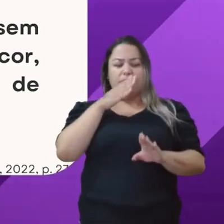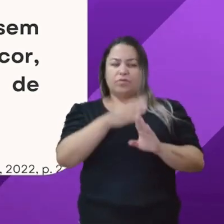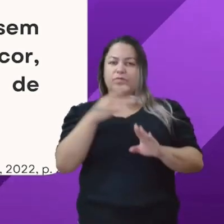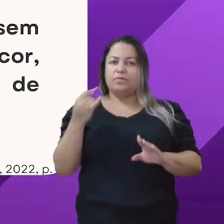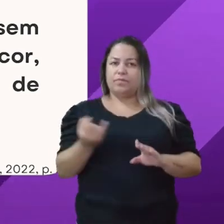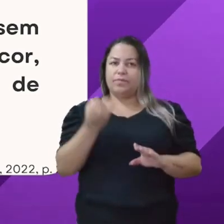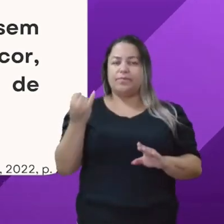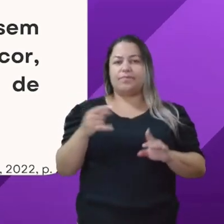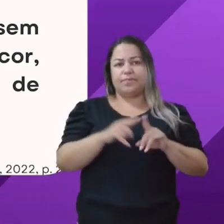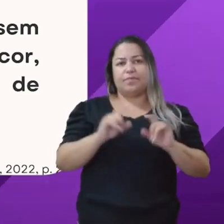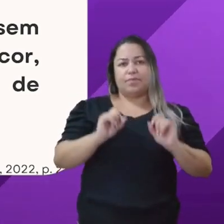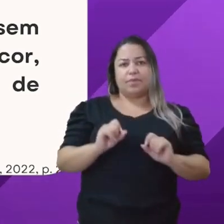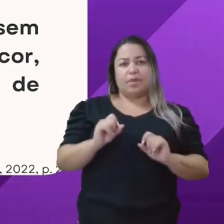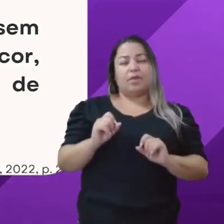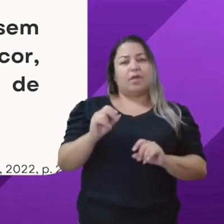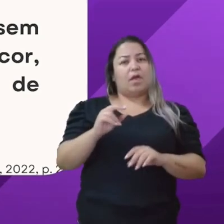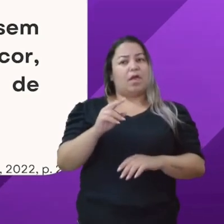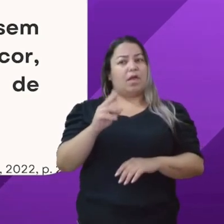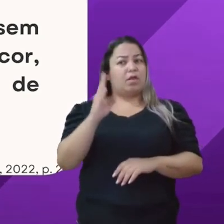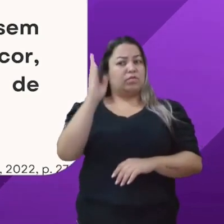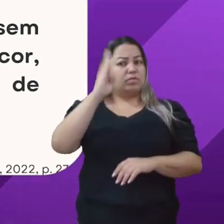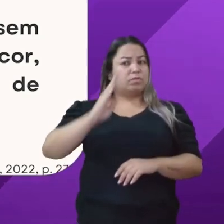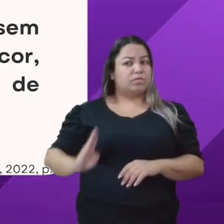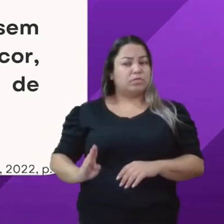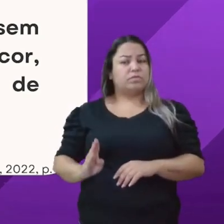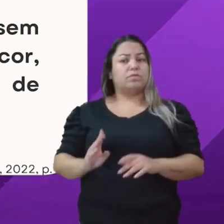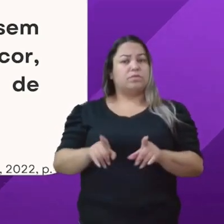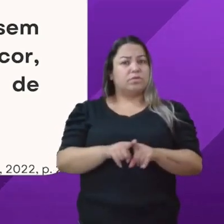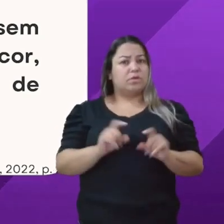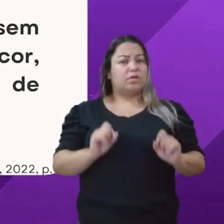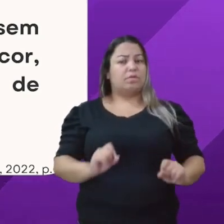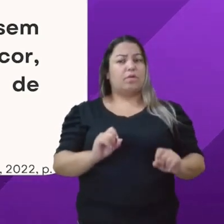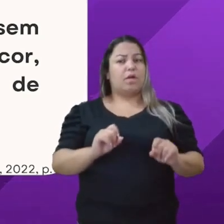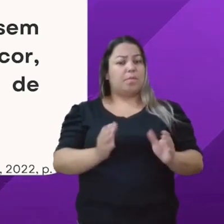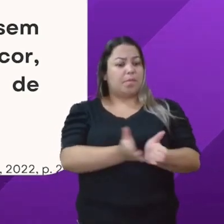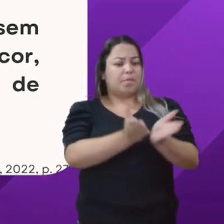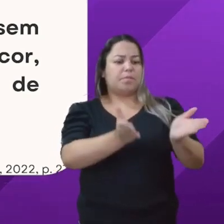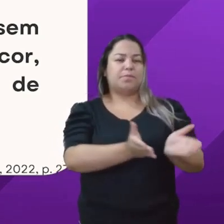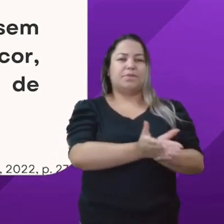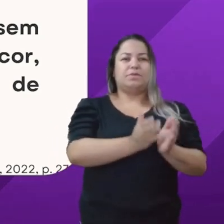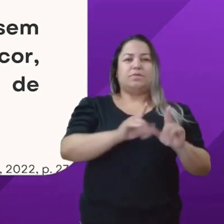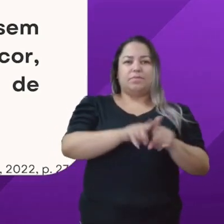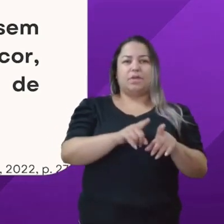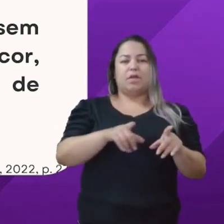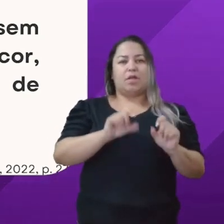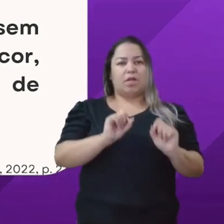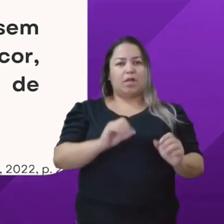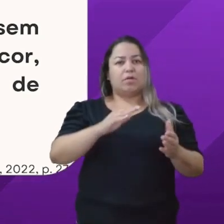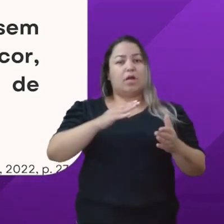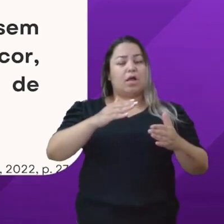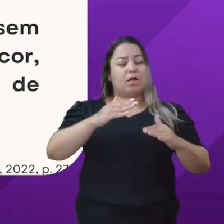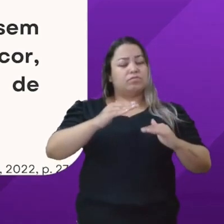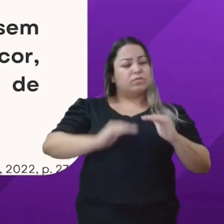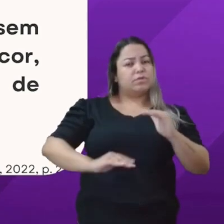da República Federativa do Brasil erradicar a pobreza e reduzir as desigualdades sociais e regionais. Quando a gente vai